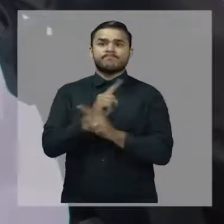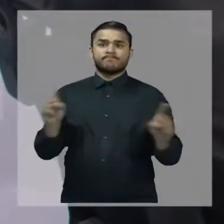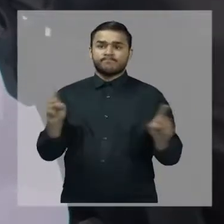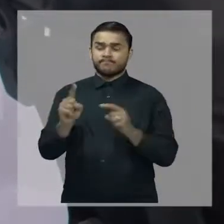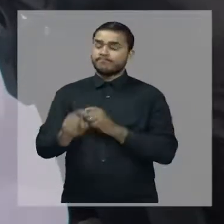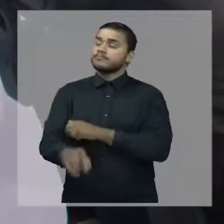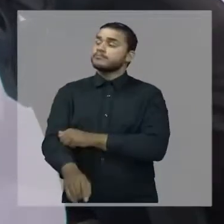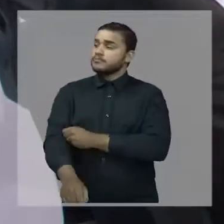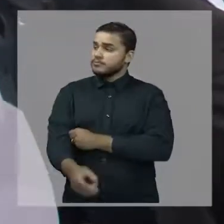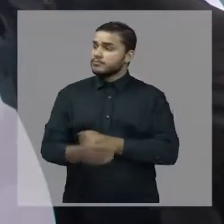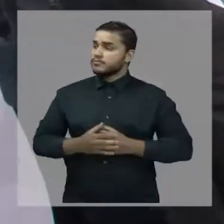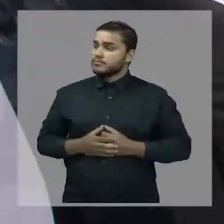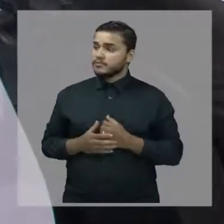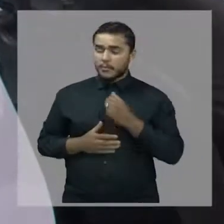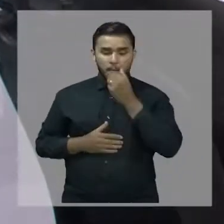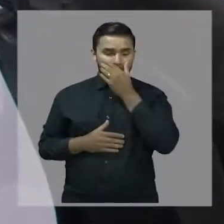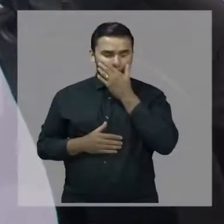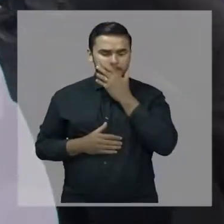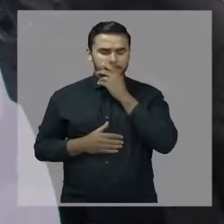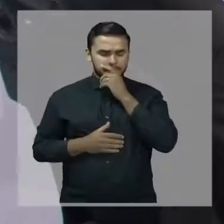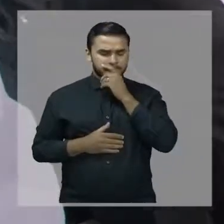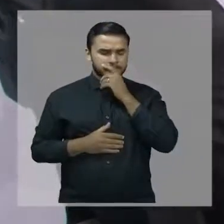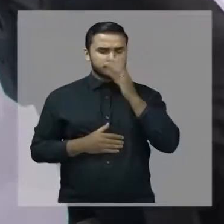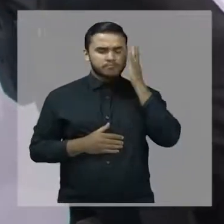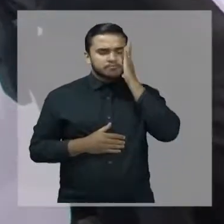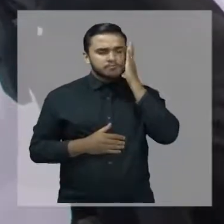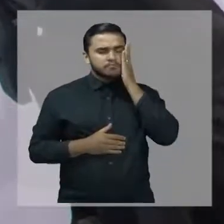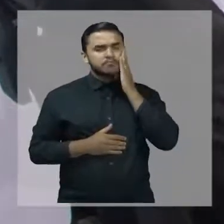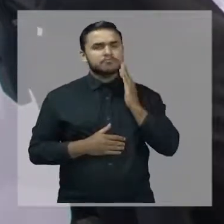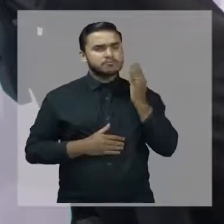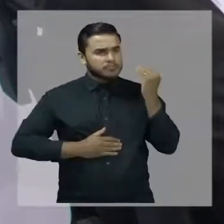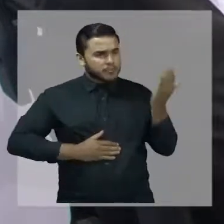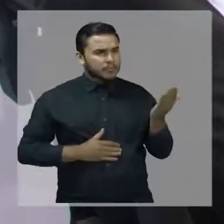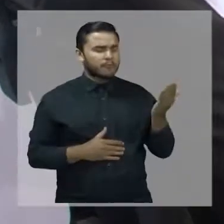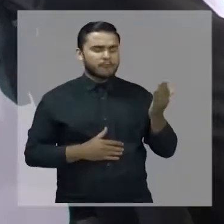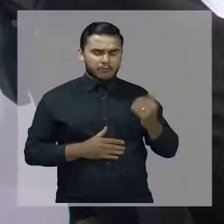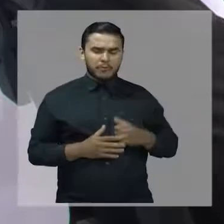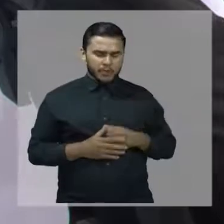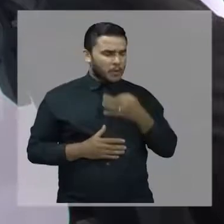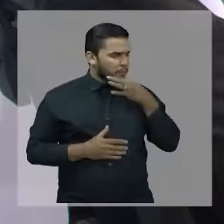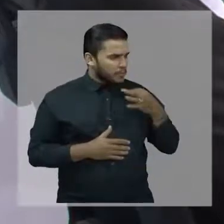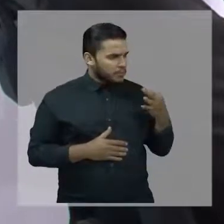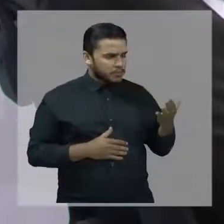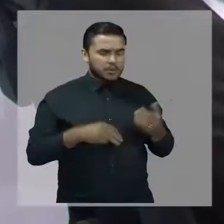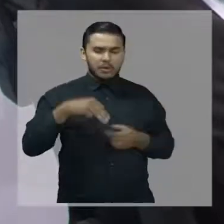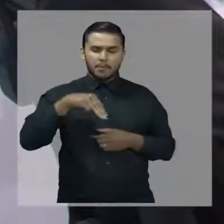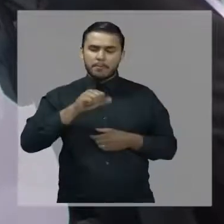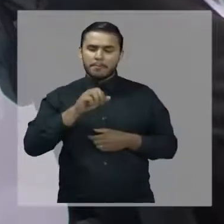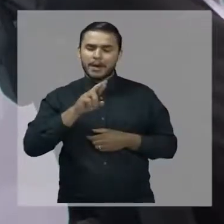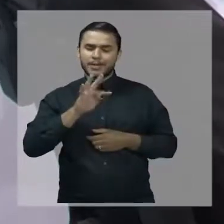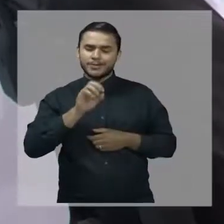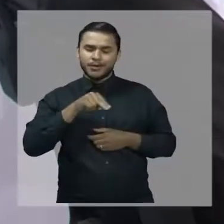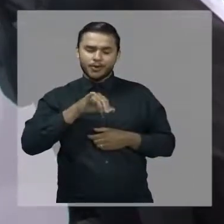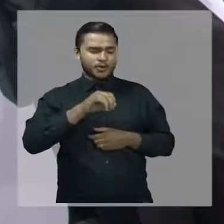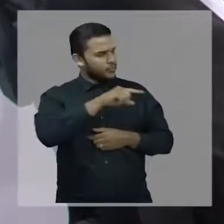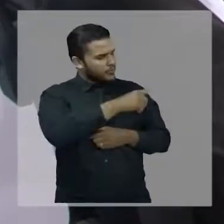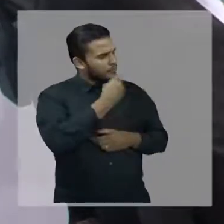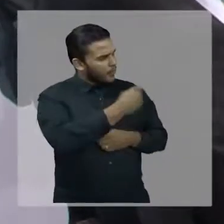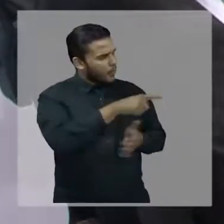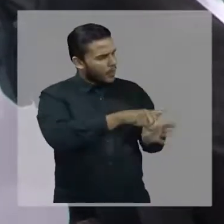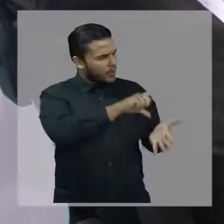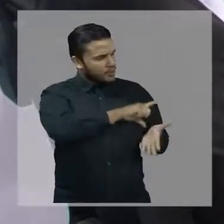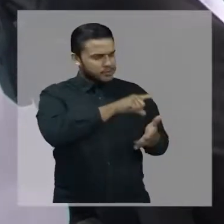isso. Voltando aqui só um pouco para o que o ministro, o professor Martoni falou, que a Constituição, realmente, ela é dirigista.